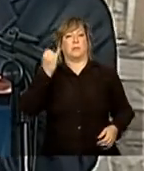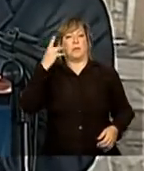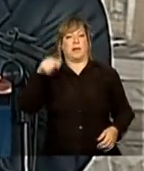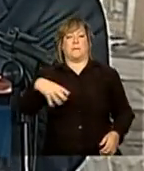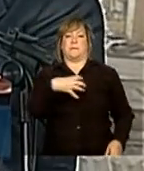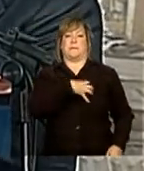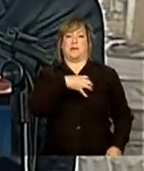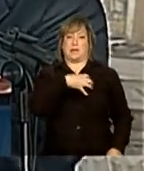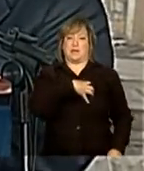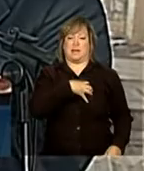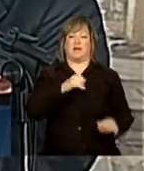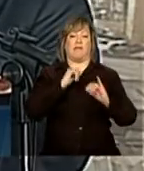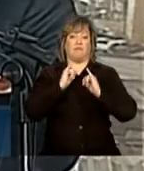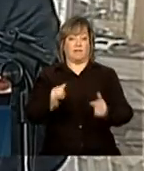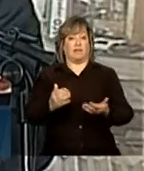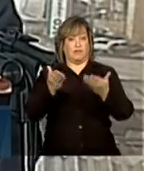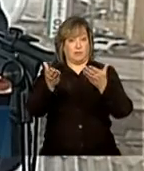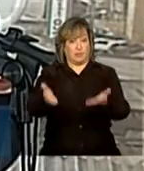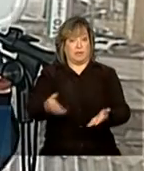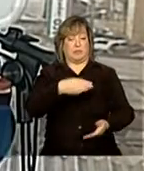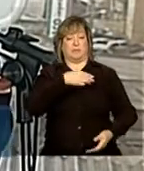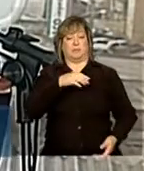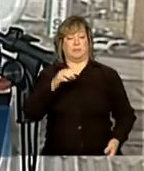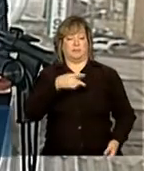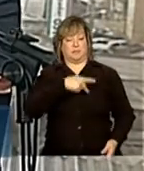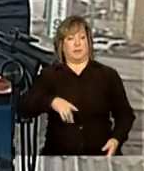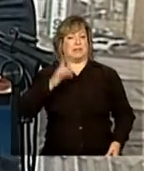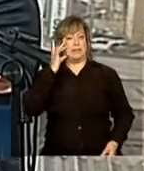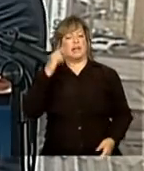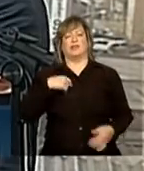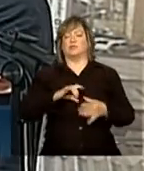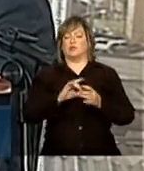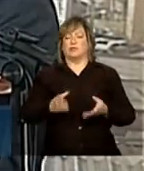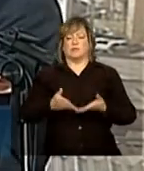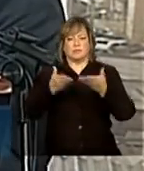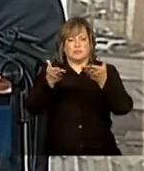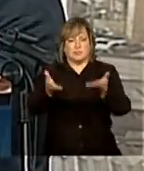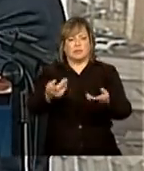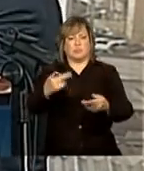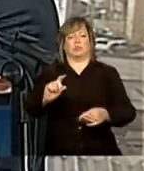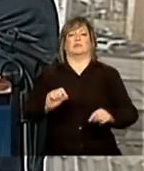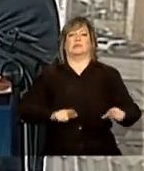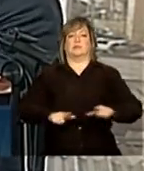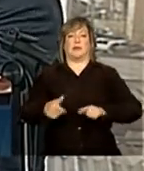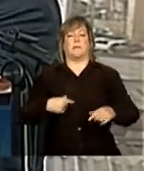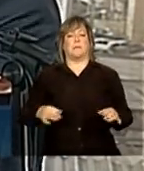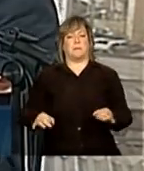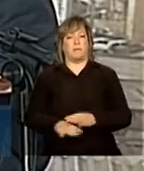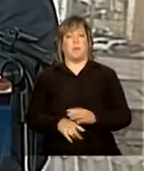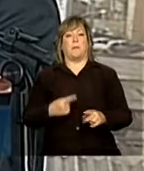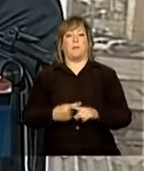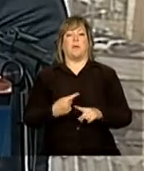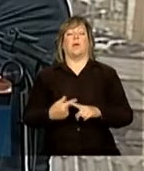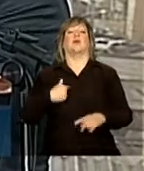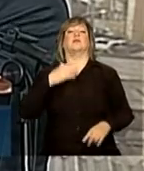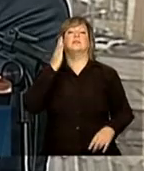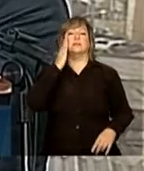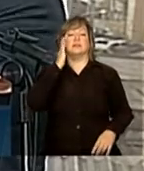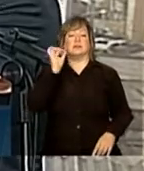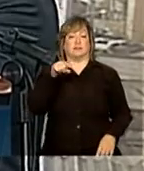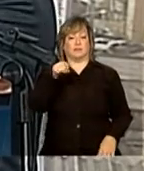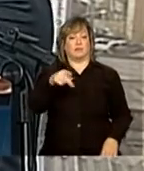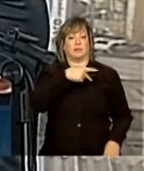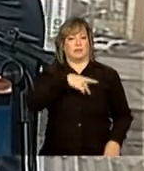Bahia. E dizer a Vossa Excelência que eu estou à sua disposição. Estamos prontos porque sei que a